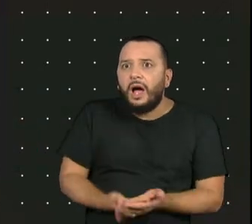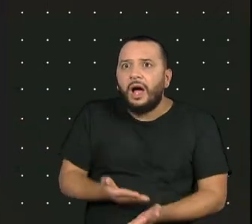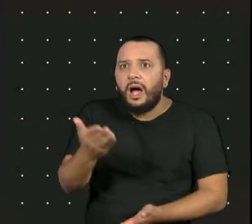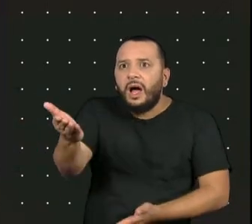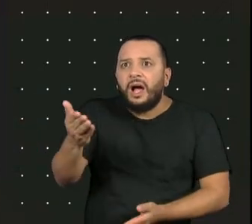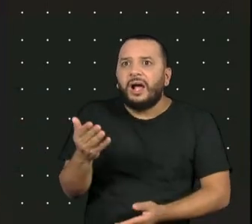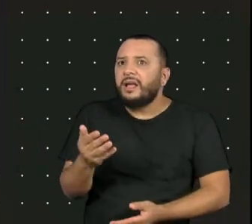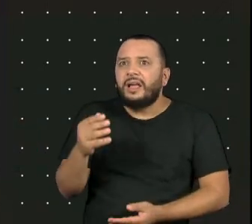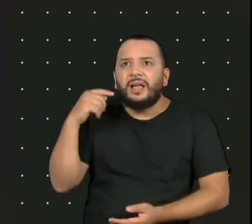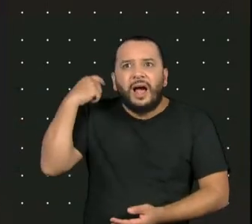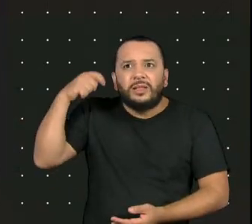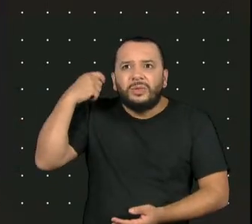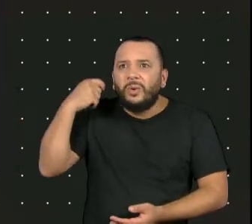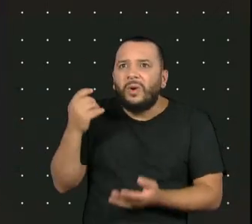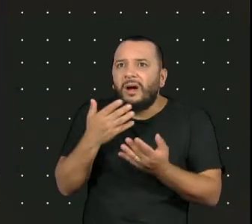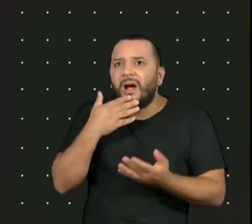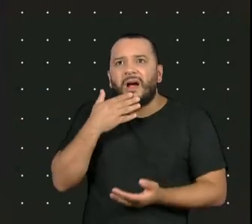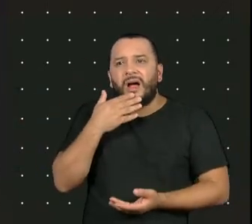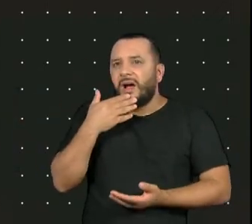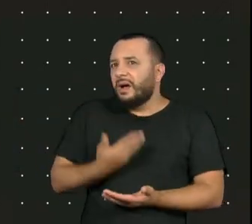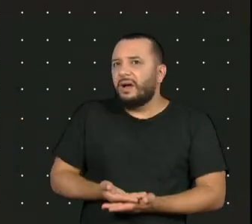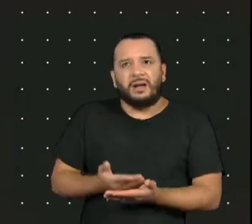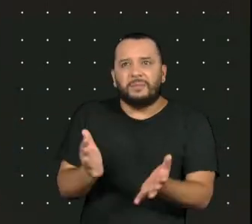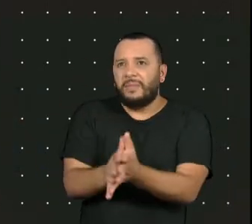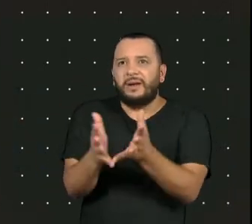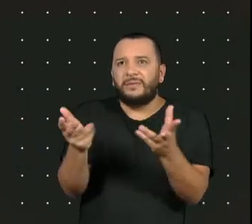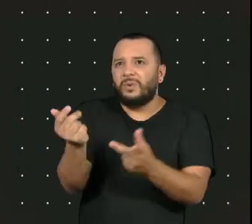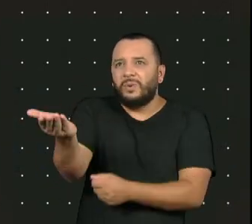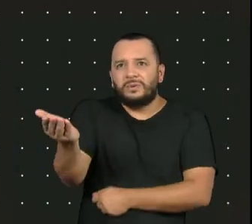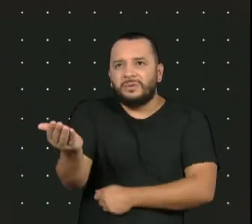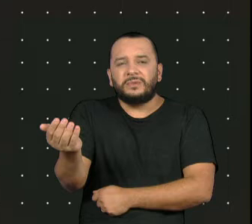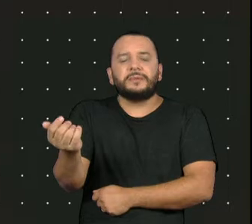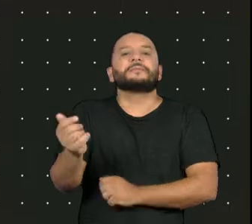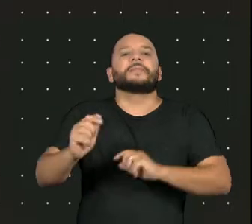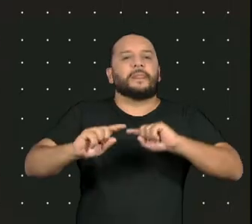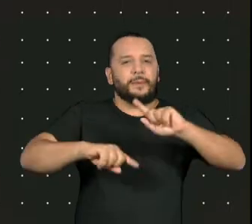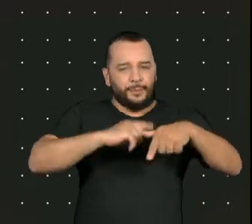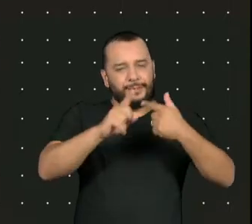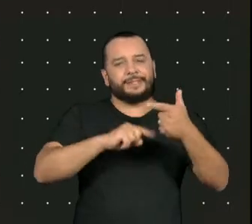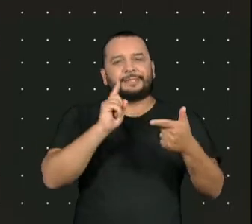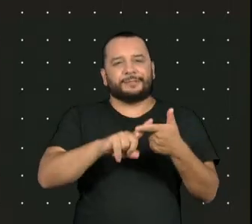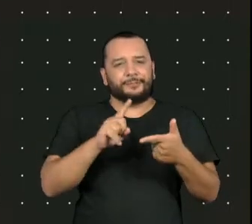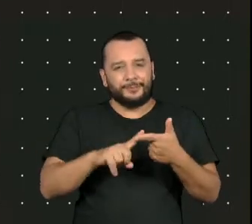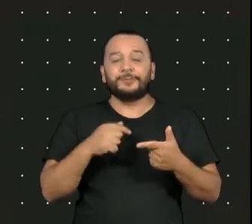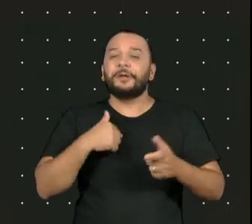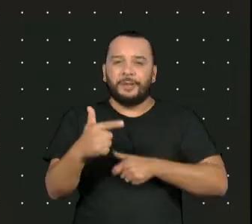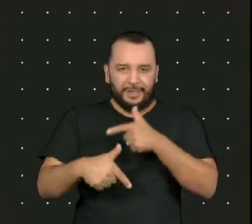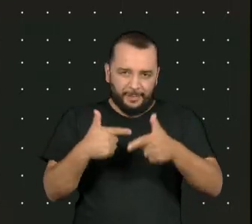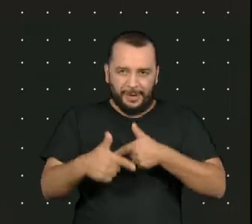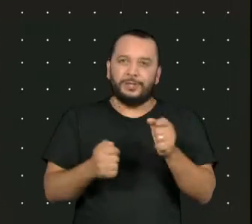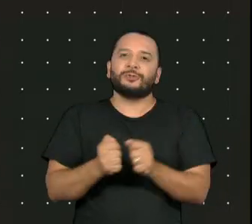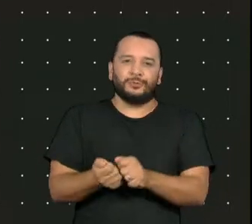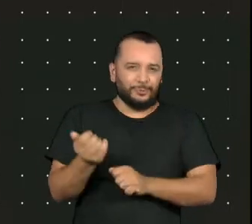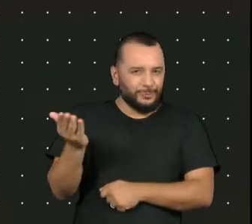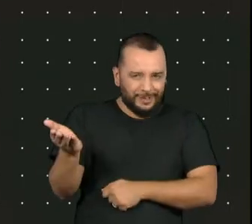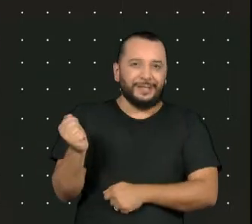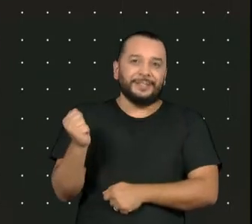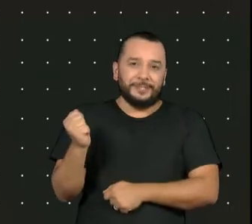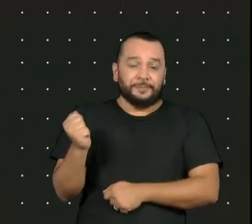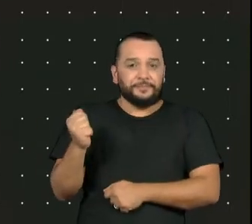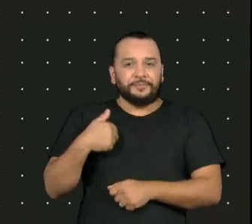que é esse cara. Depois tive a oportunidade, o prazer de trabalhar com ele, junto com ele, no mesmo